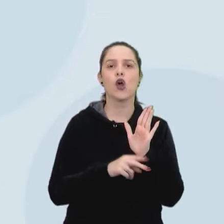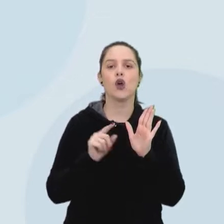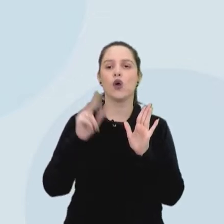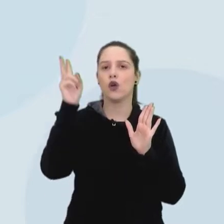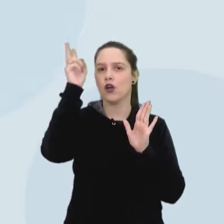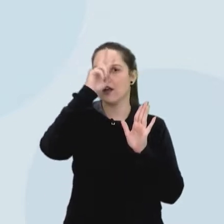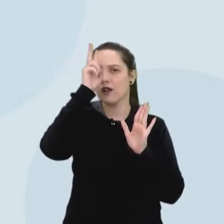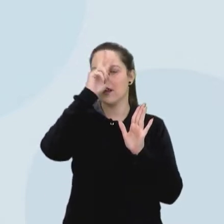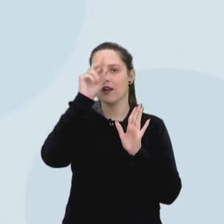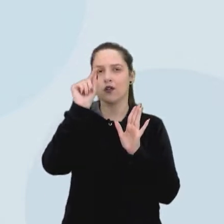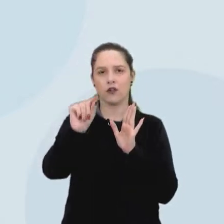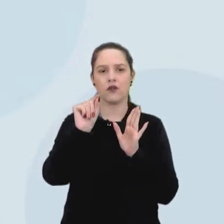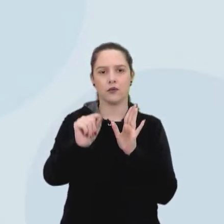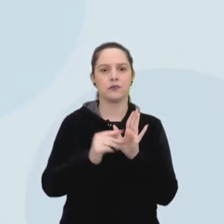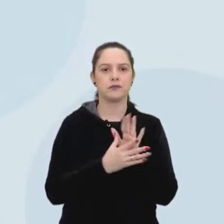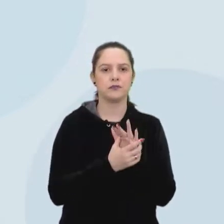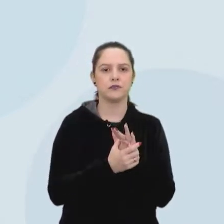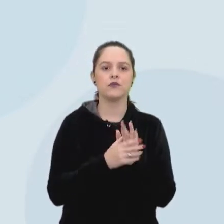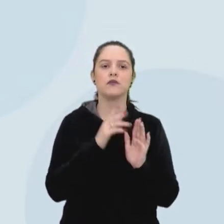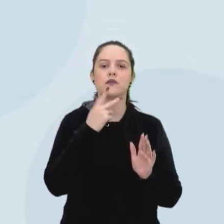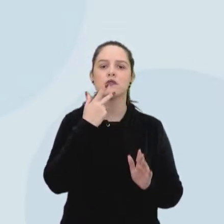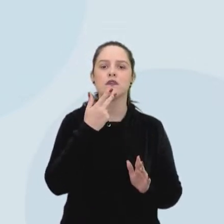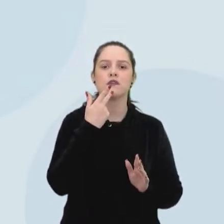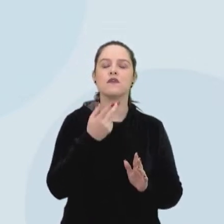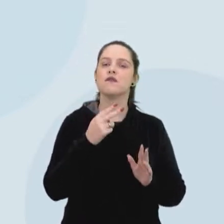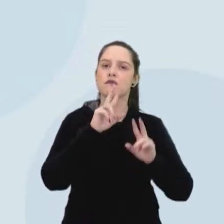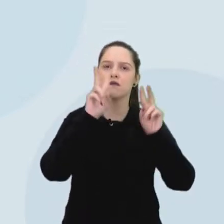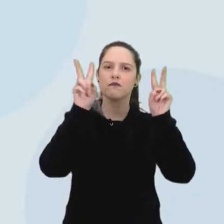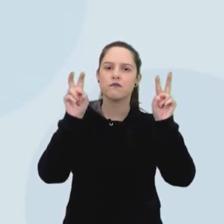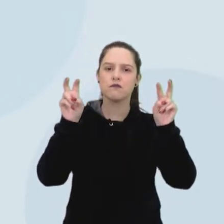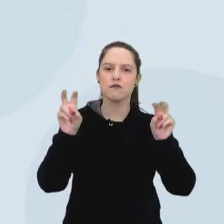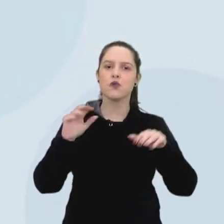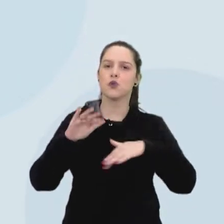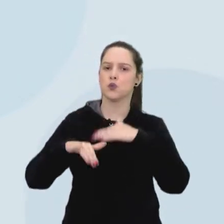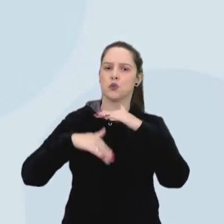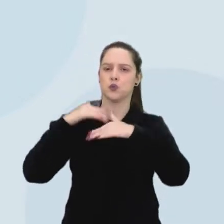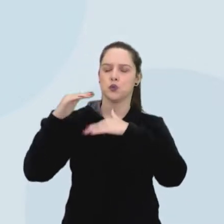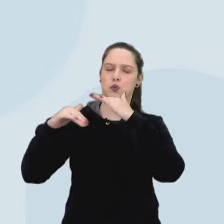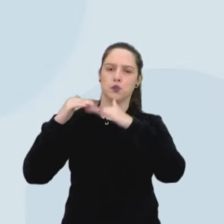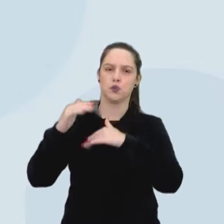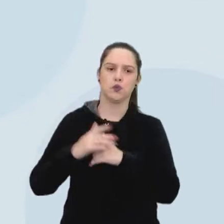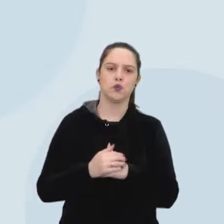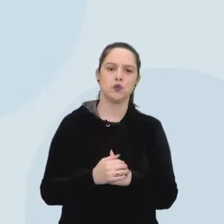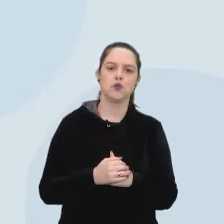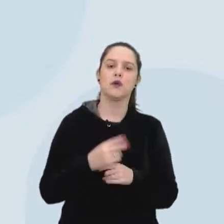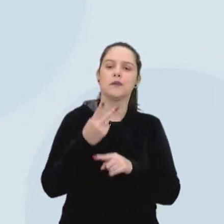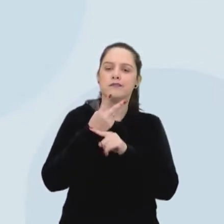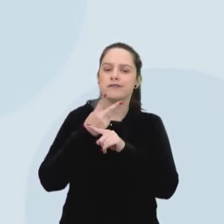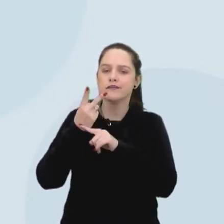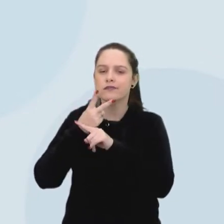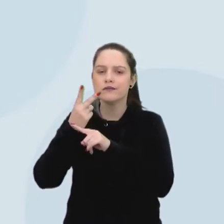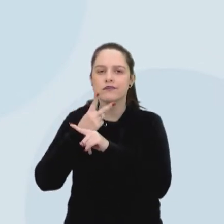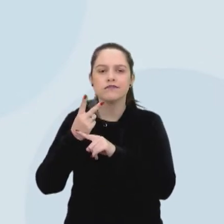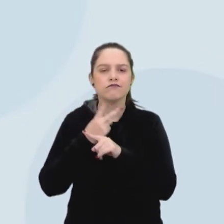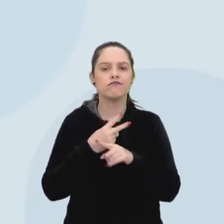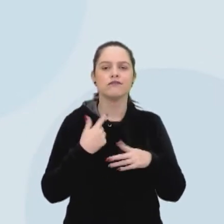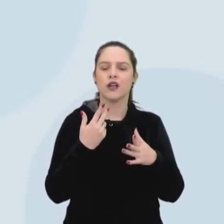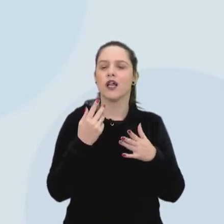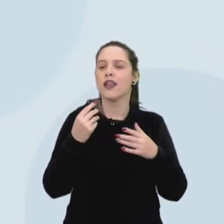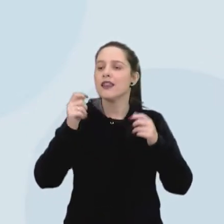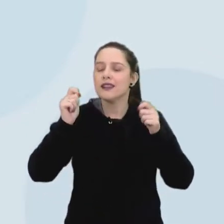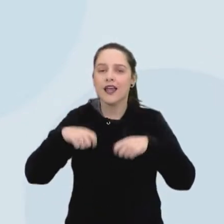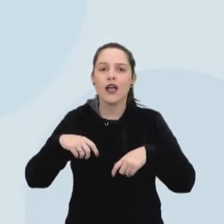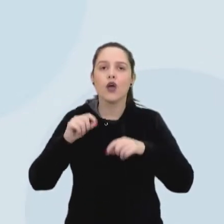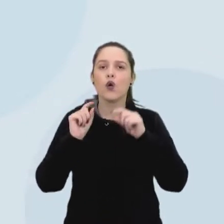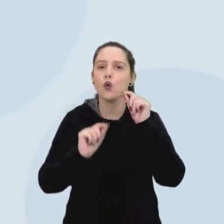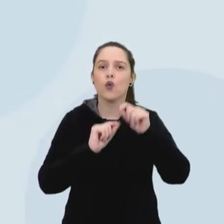né, que fala sobre uma questão aí do desenvolvimento, né? Que ele procura aí satisfazer as necessidades